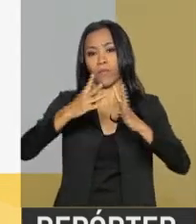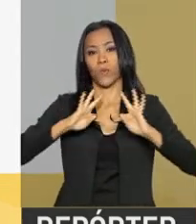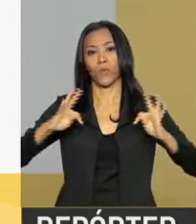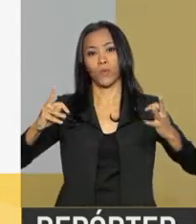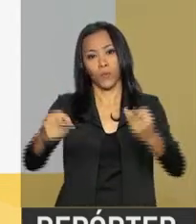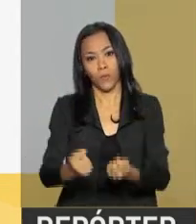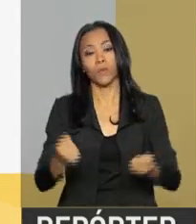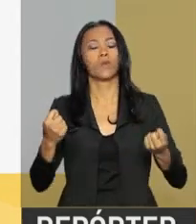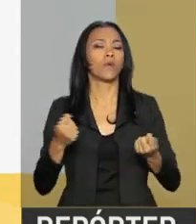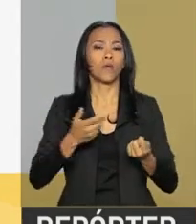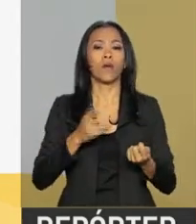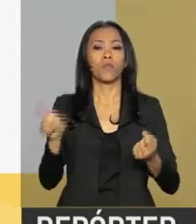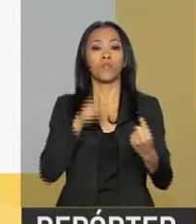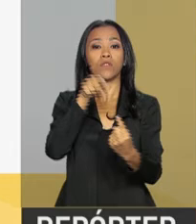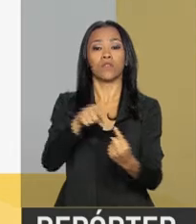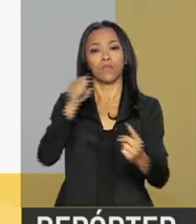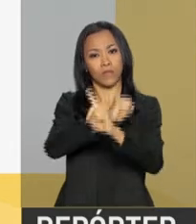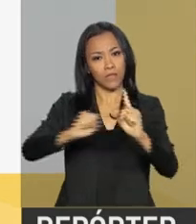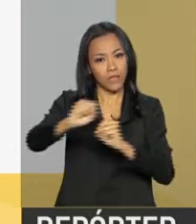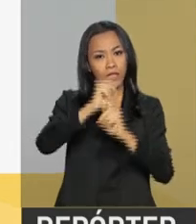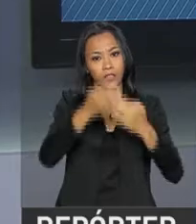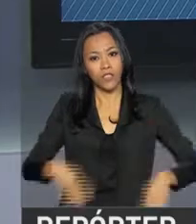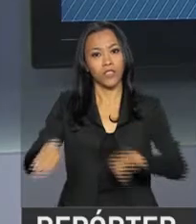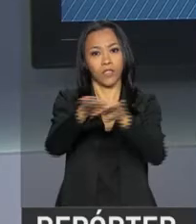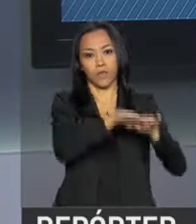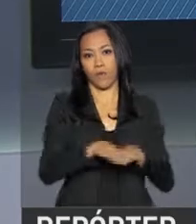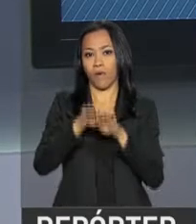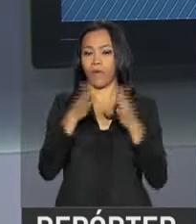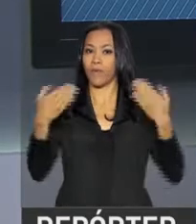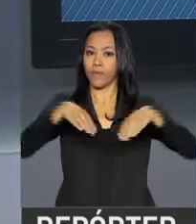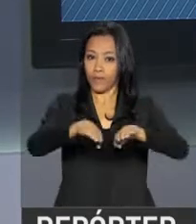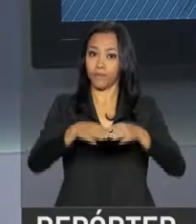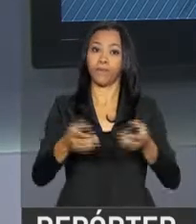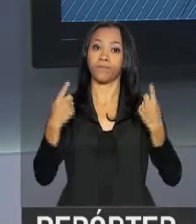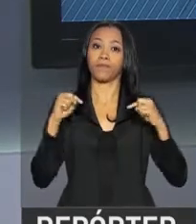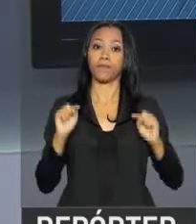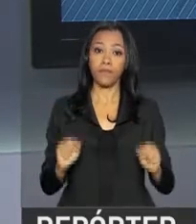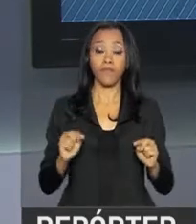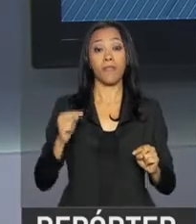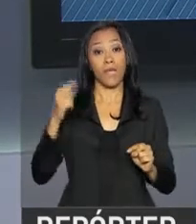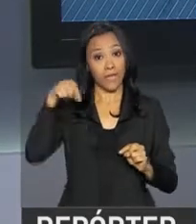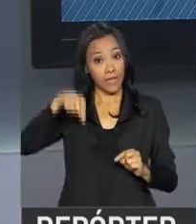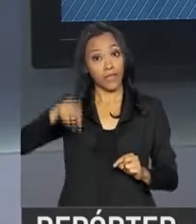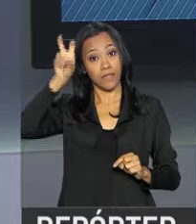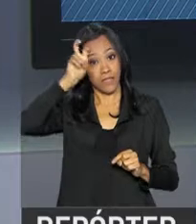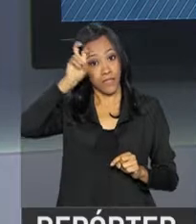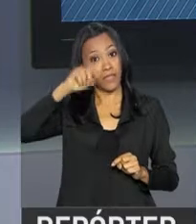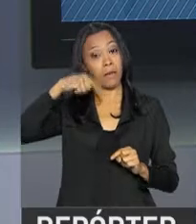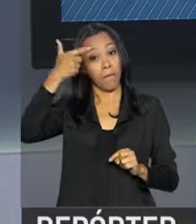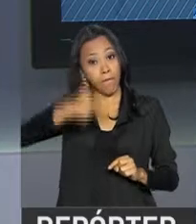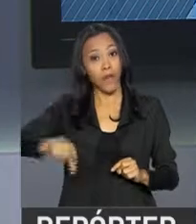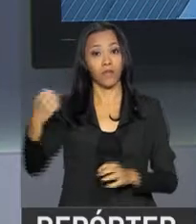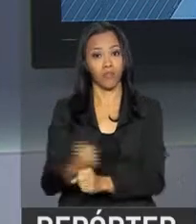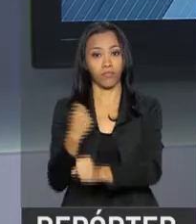construirmos juntos uma sociedade justa e inclusiva. E nesta quinta-feira, mais uma obra do programa Agora é Avançar